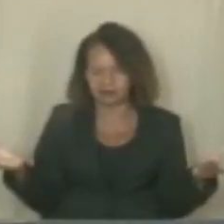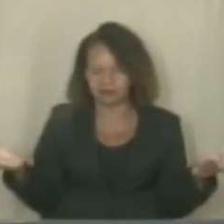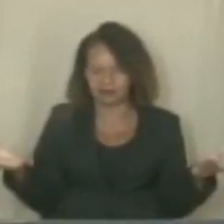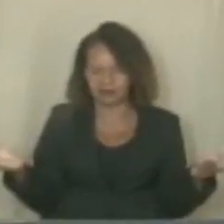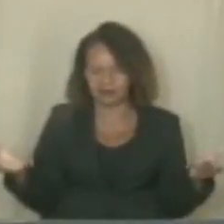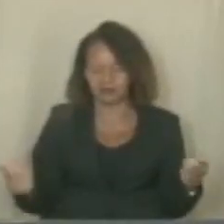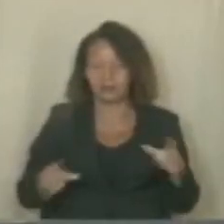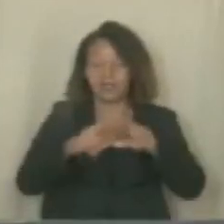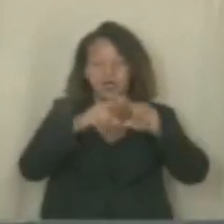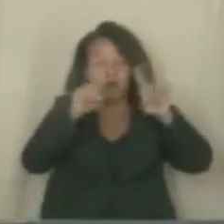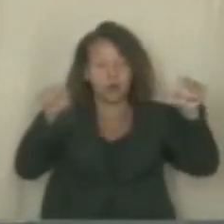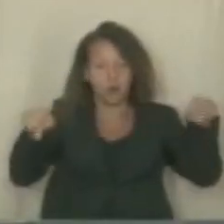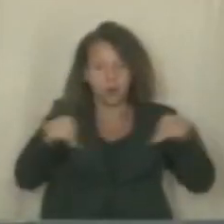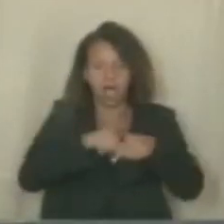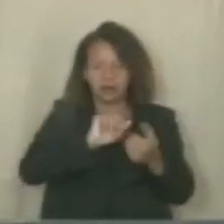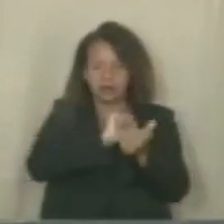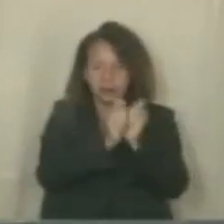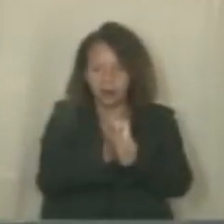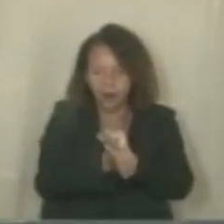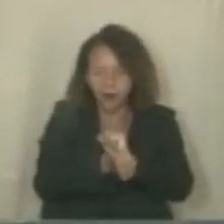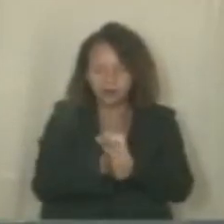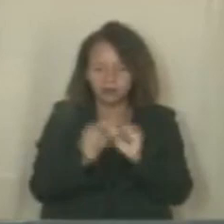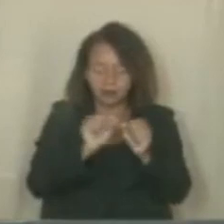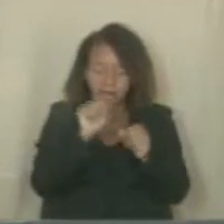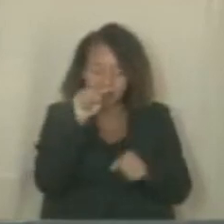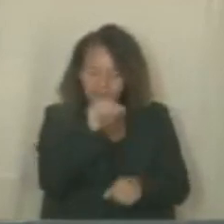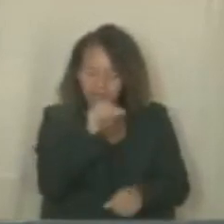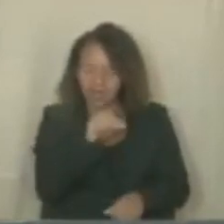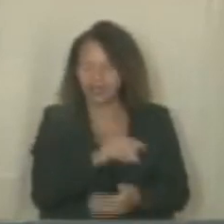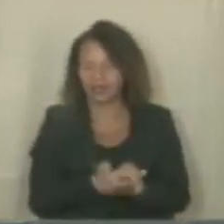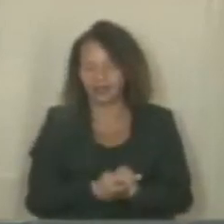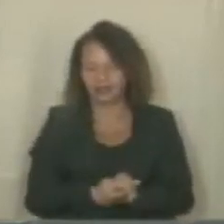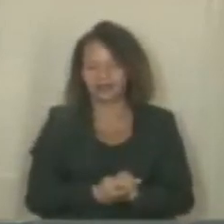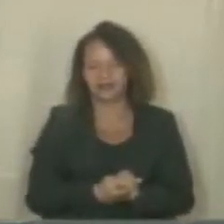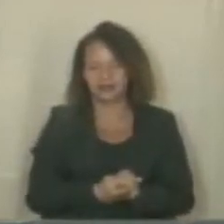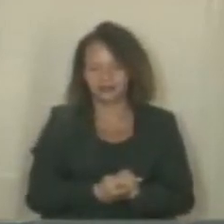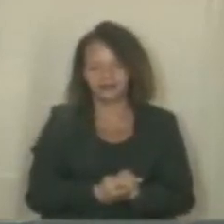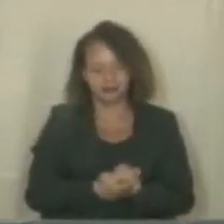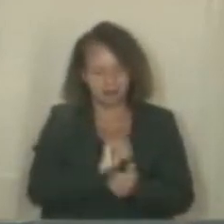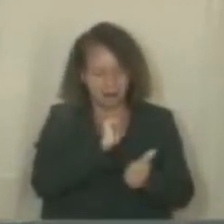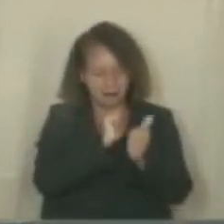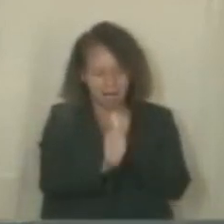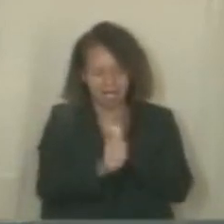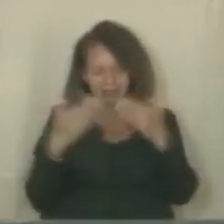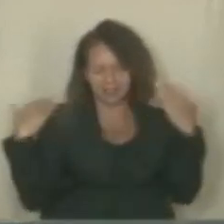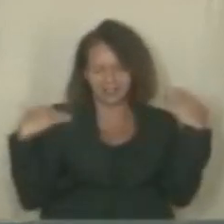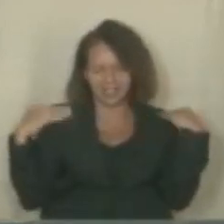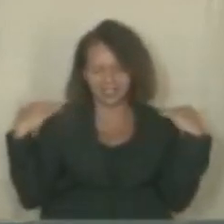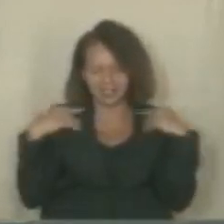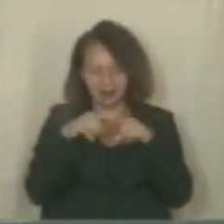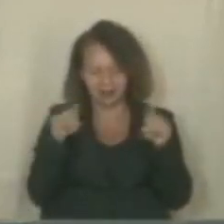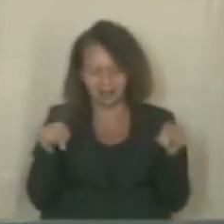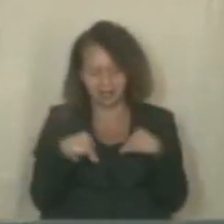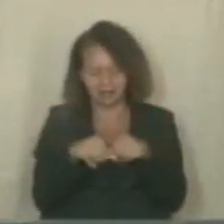A quadra, onde era para ser feito a área de esporte e de lazer,